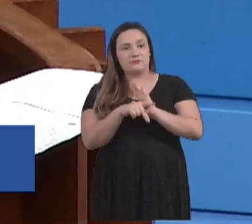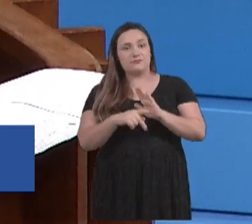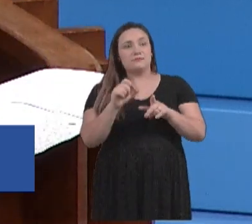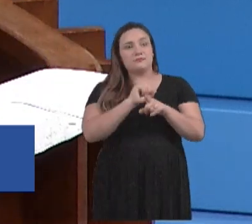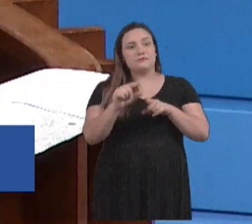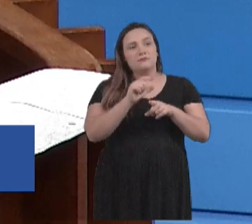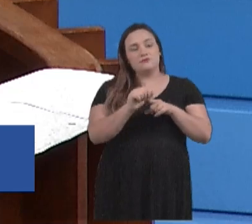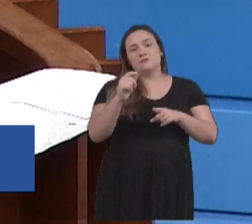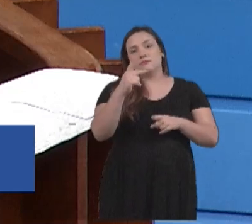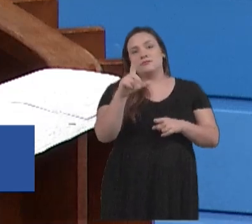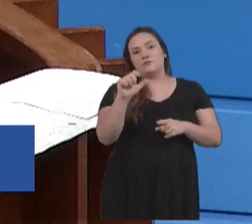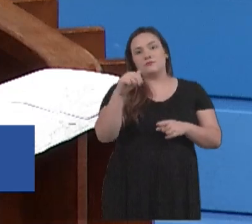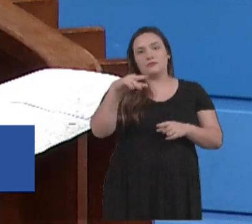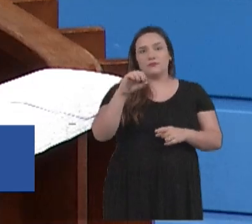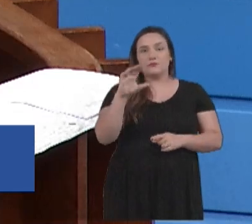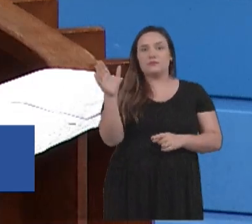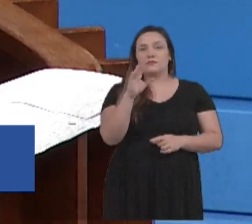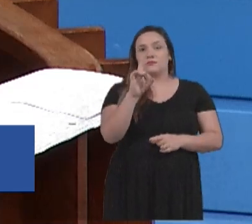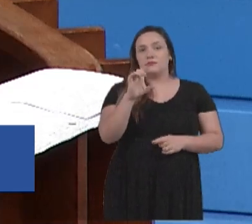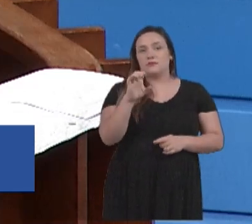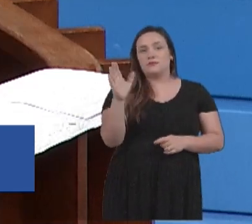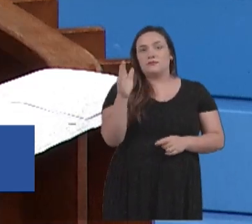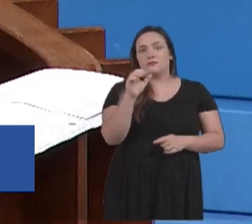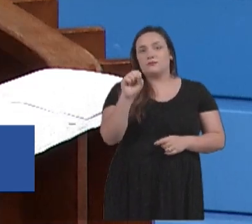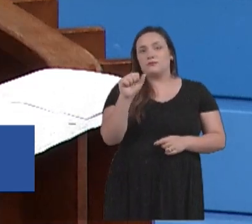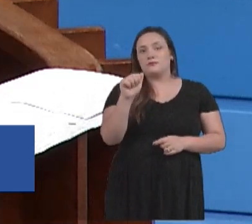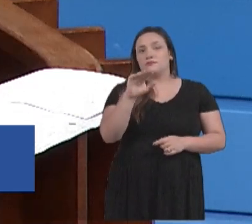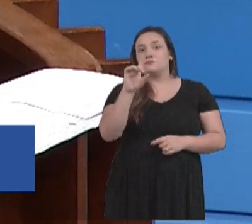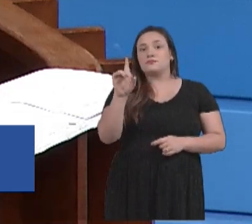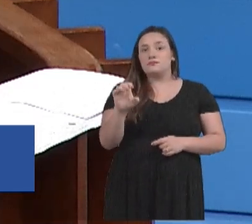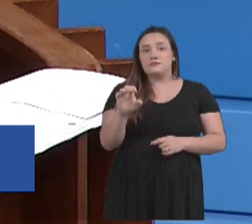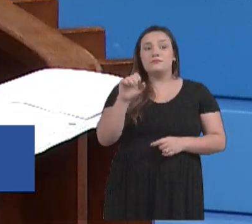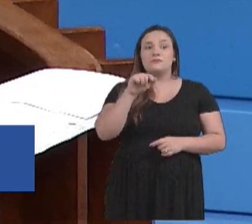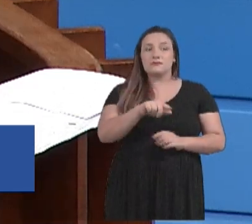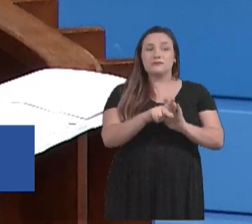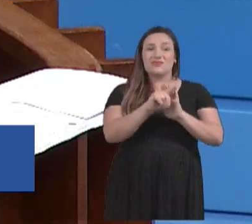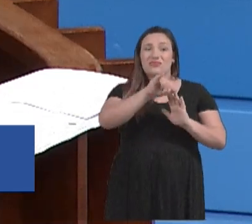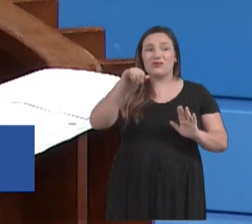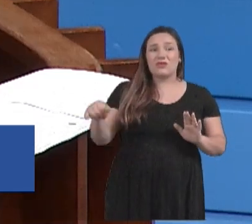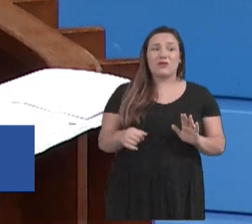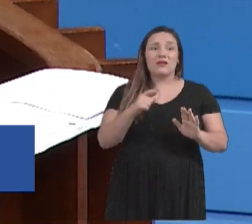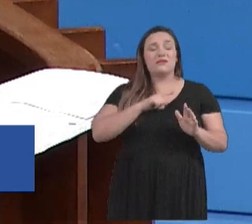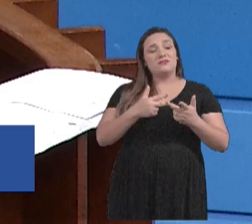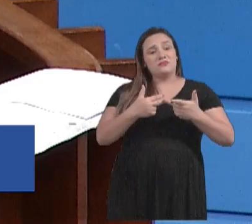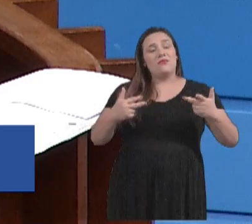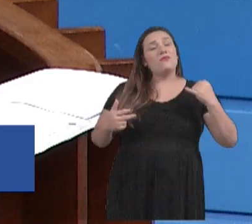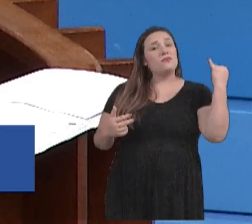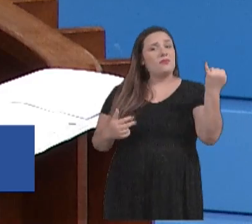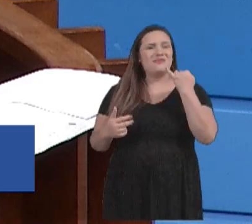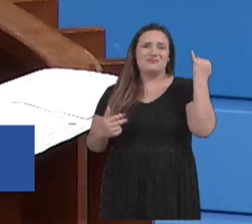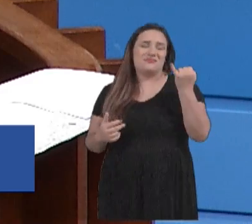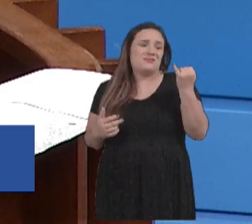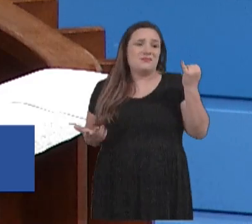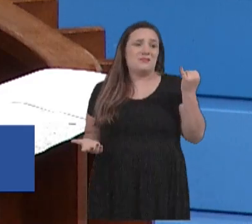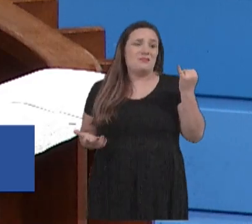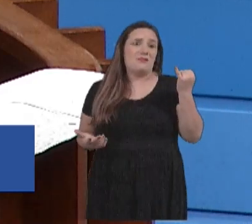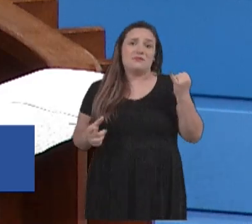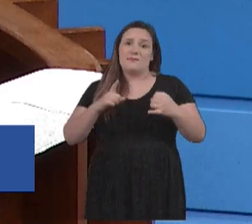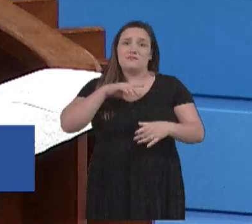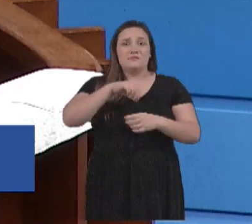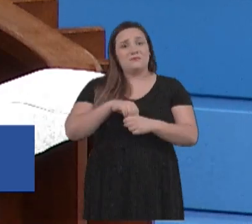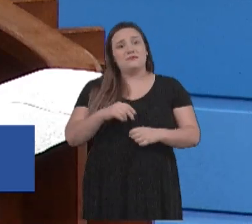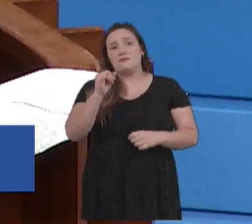esse projeto, senhores deputados e deputadas, tem muitas coisas importantes que não foram ditas aqui, que estão contidas nesse